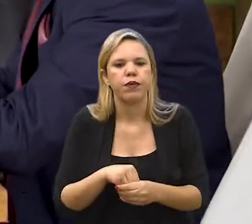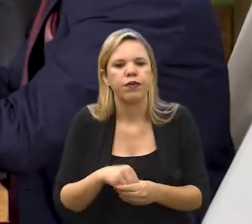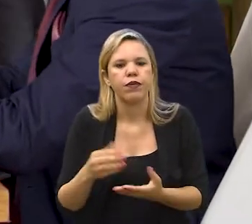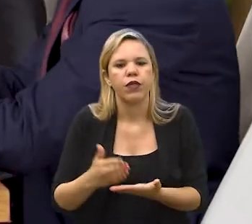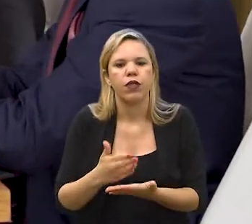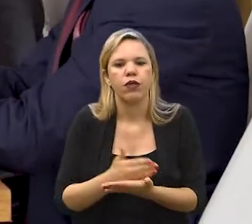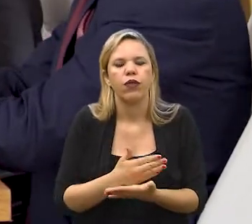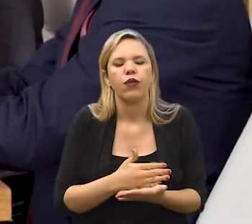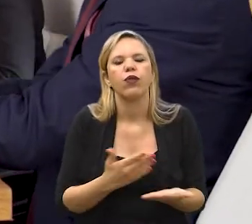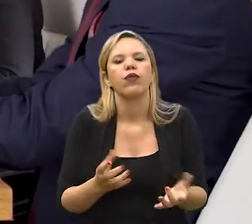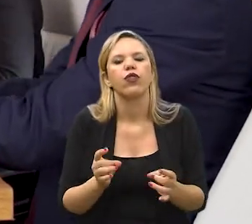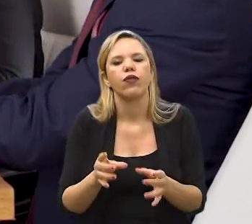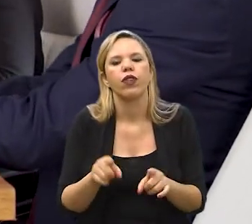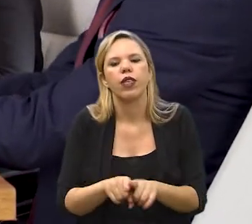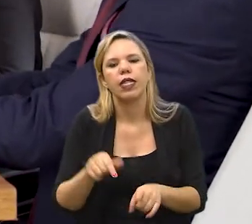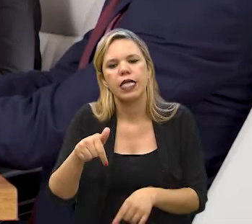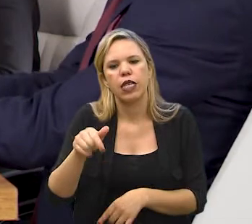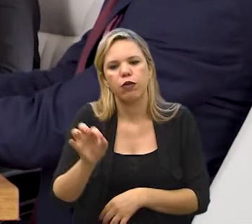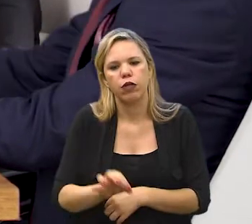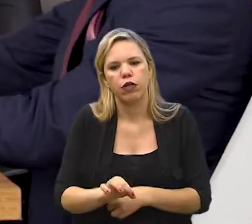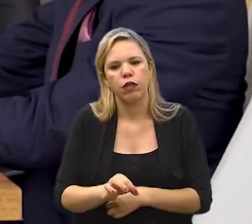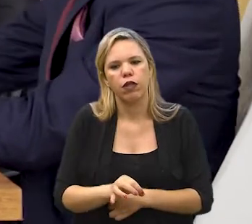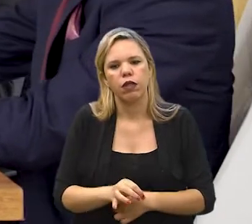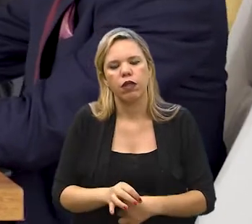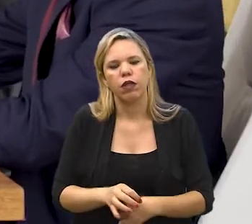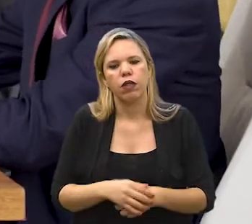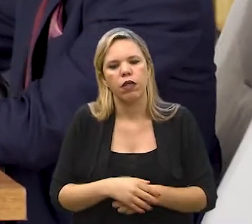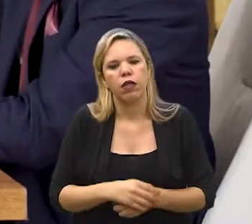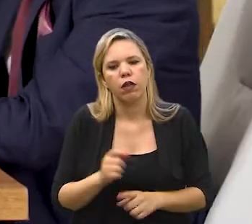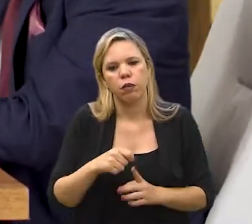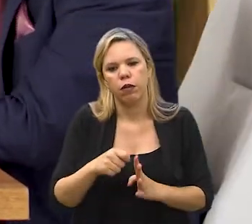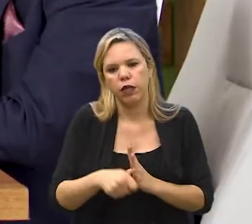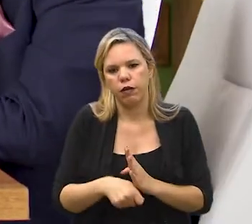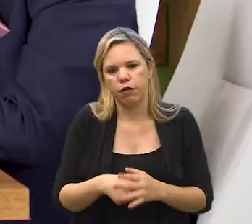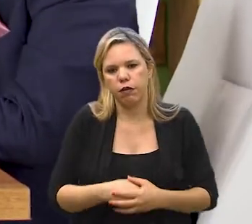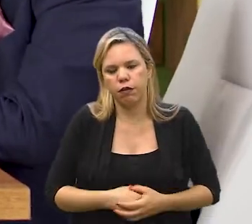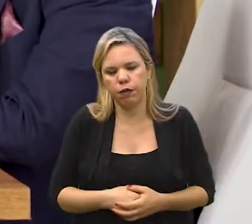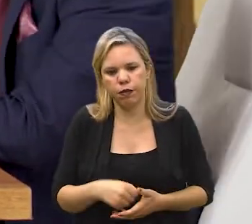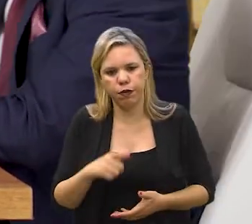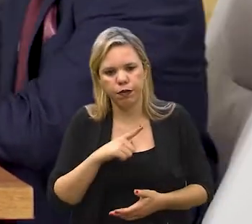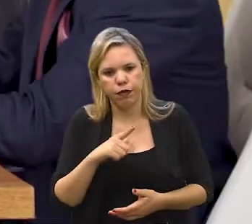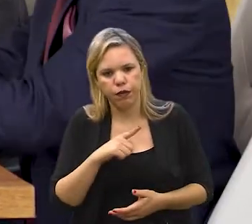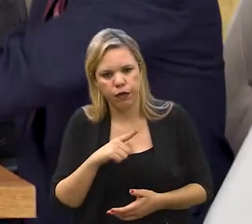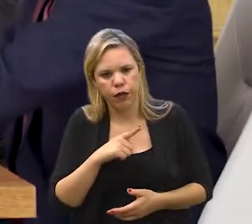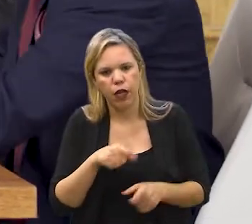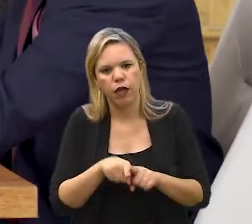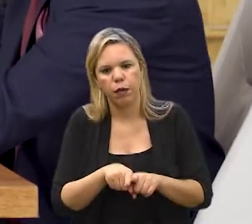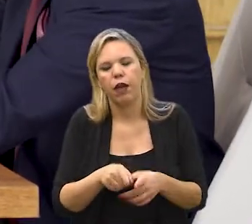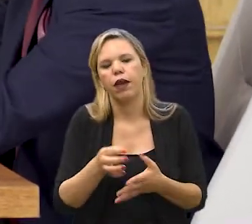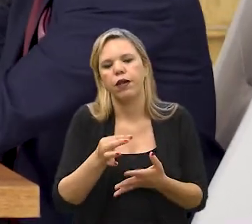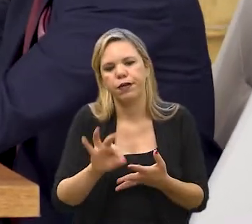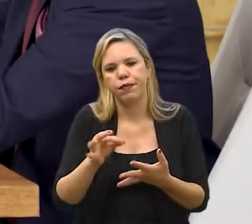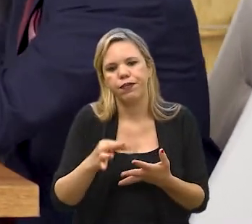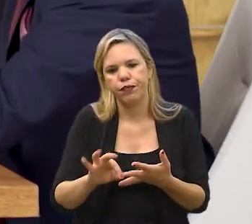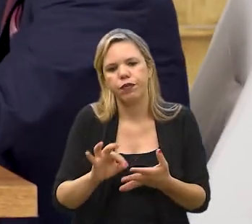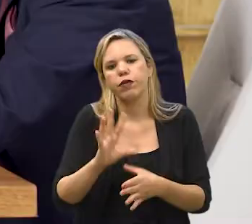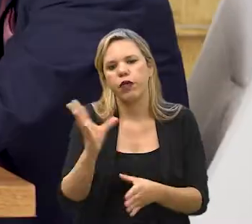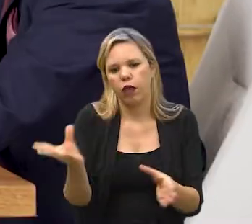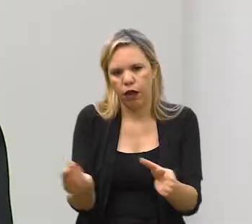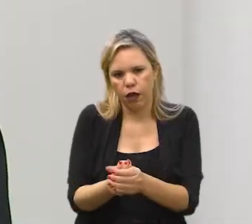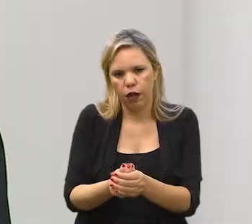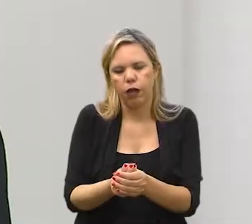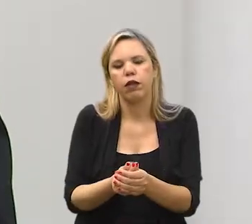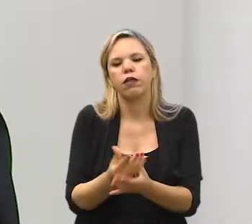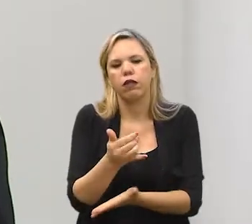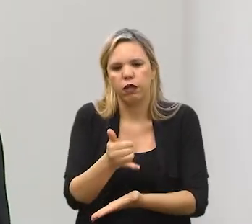financiamento imobiliário é em torno de 7%, 7% ao mês. Existe mais a correção, todo banco aplica-se uma correção sobre